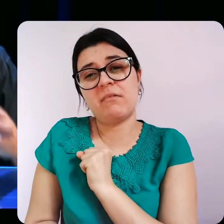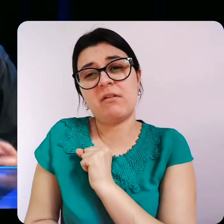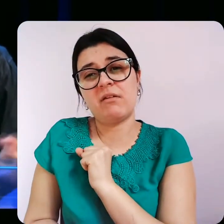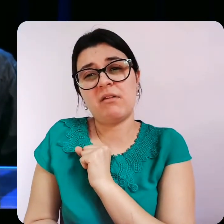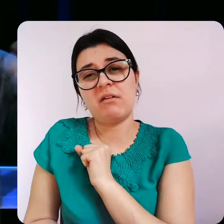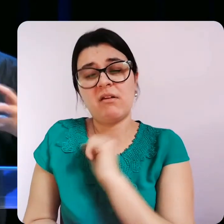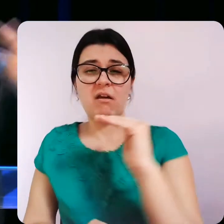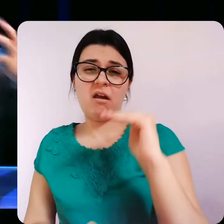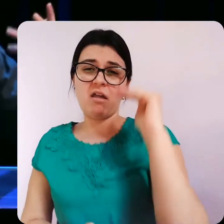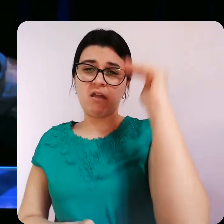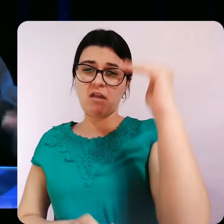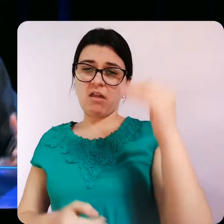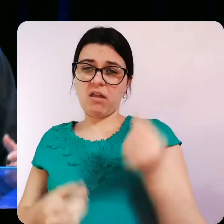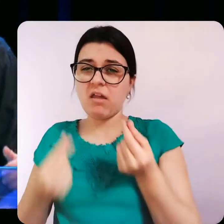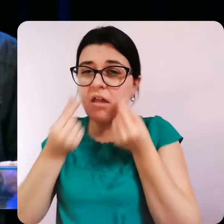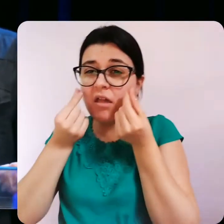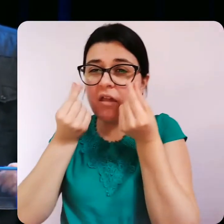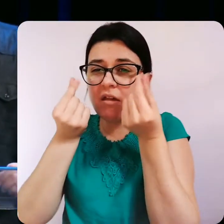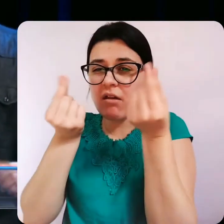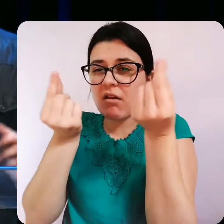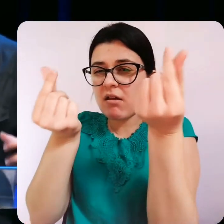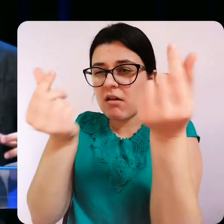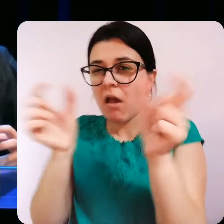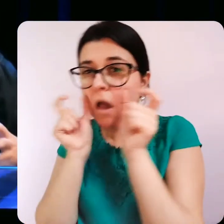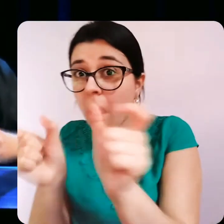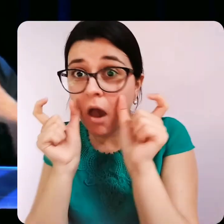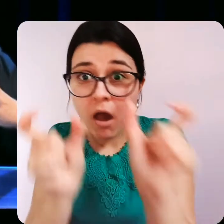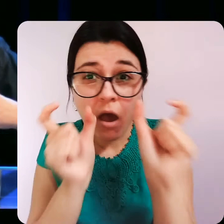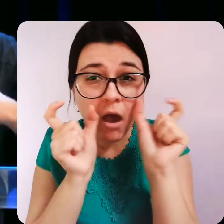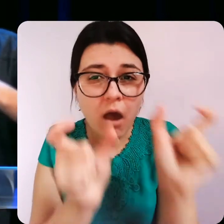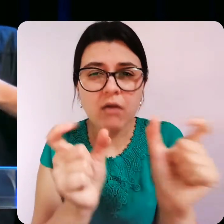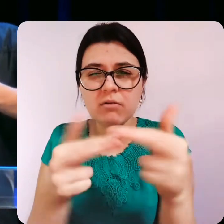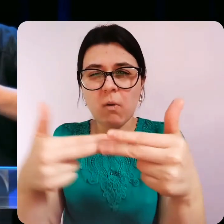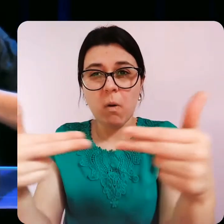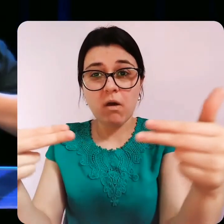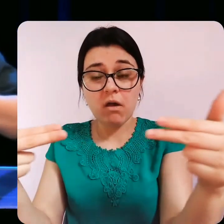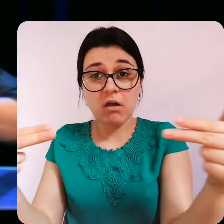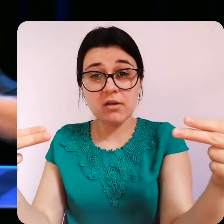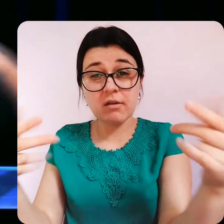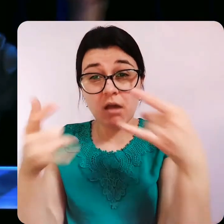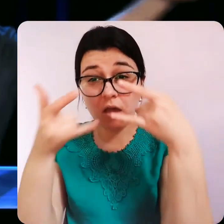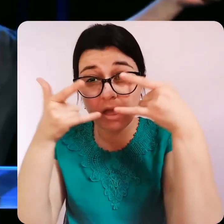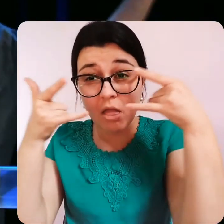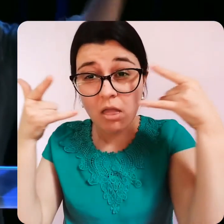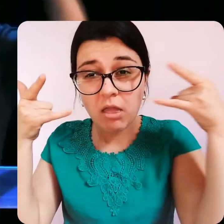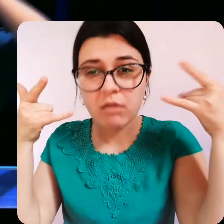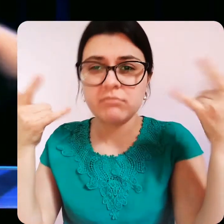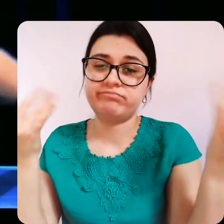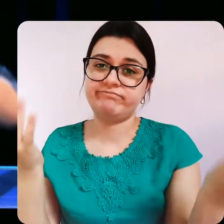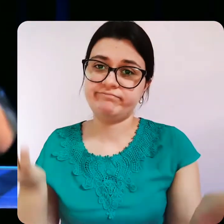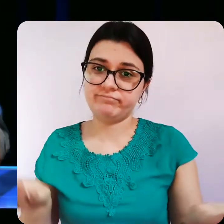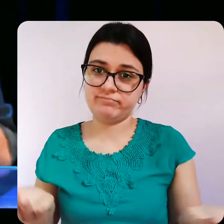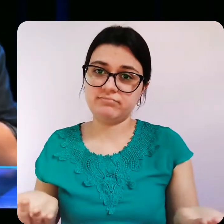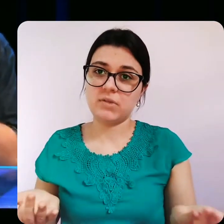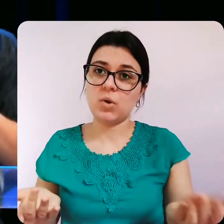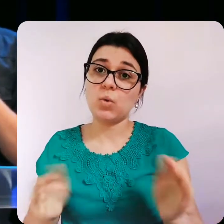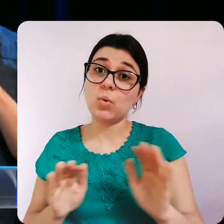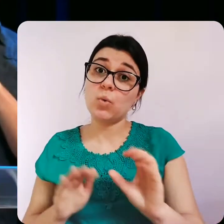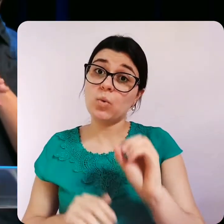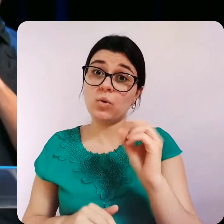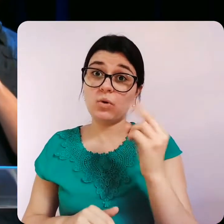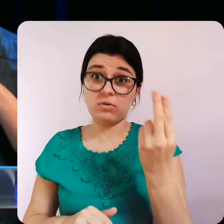torna escravo disso, porque nunca é o suficiente. Se você ama, ou a sua identidade está baseada na maneira como as pessoas te veem,